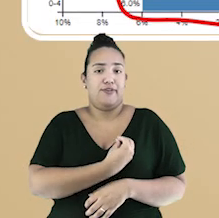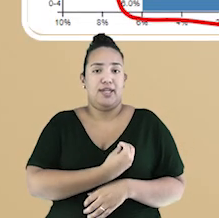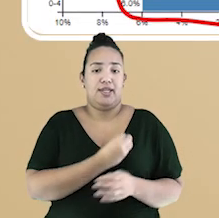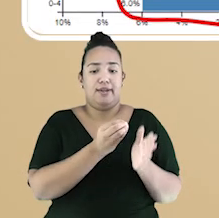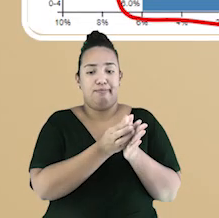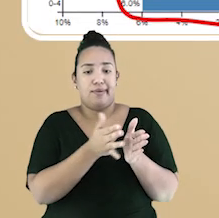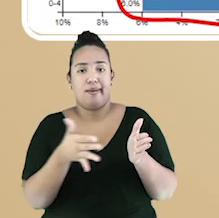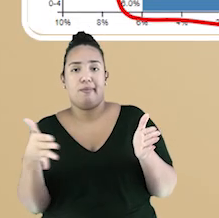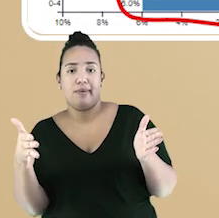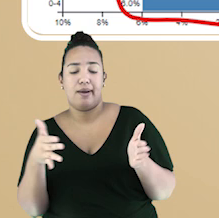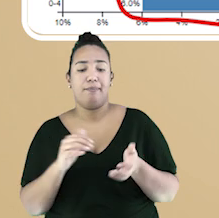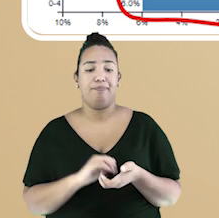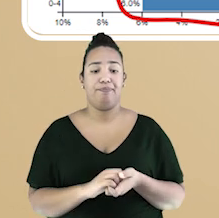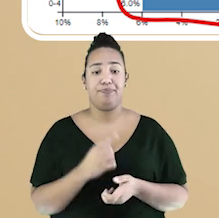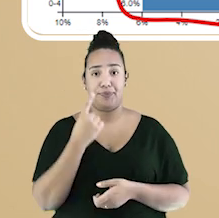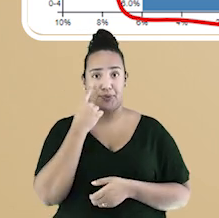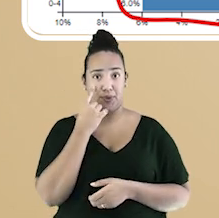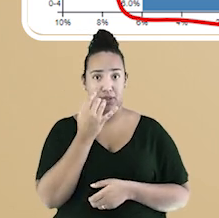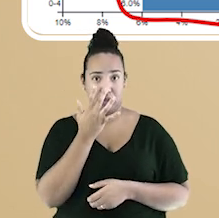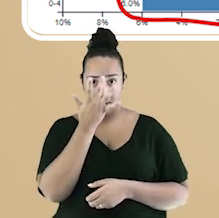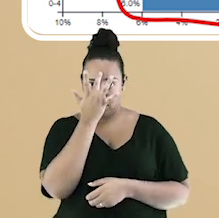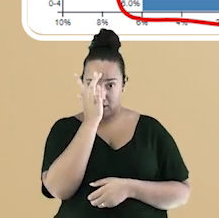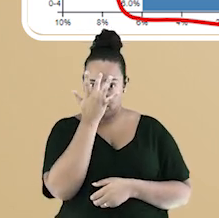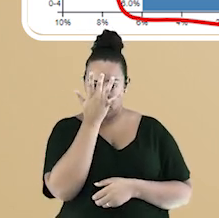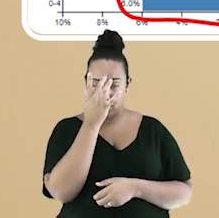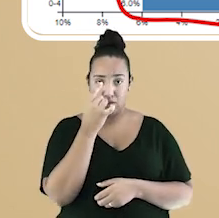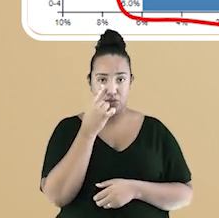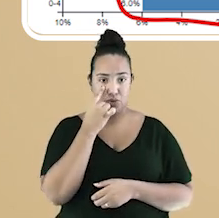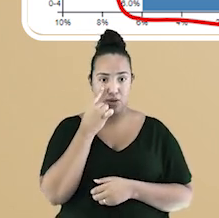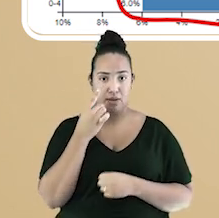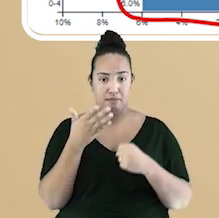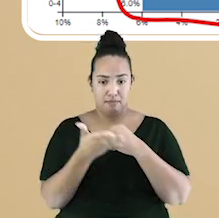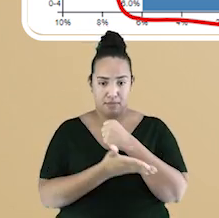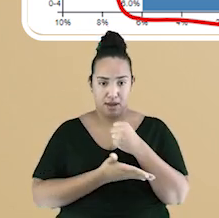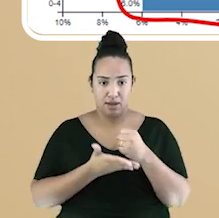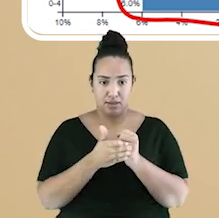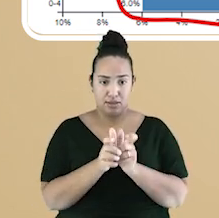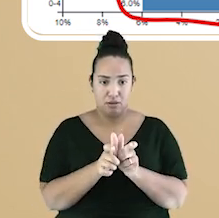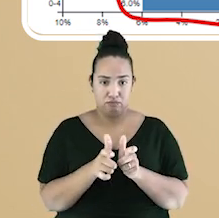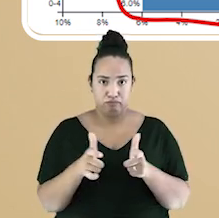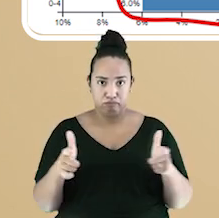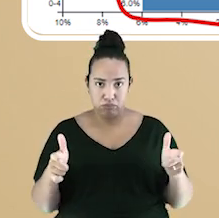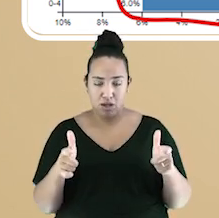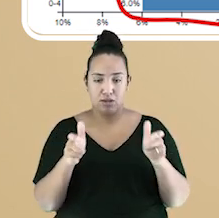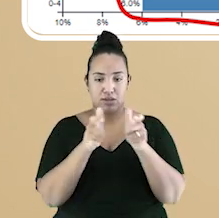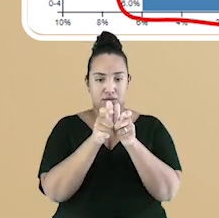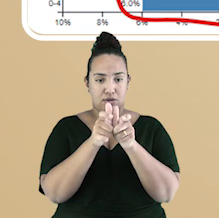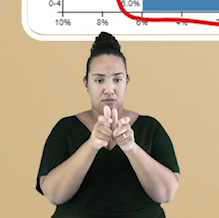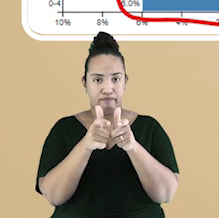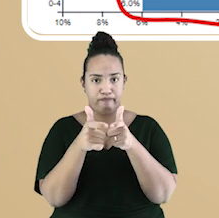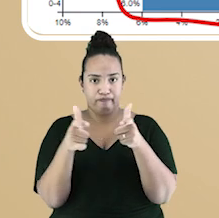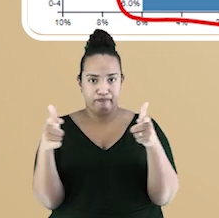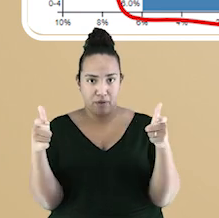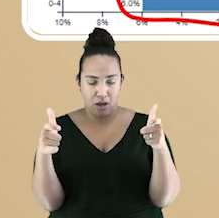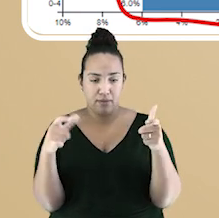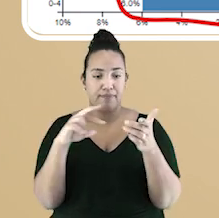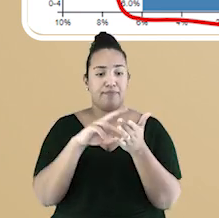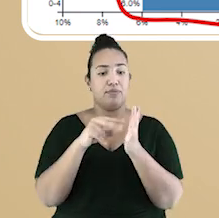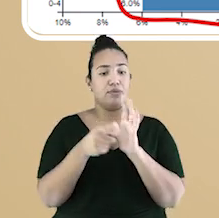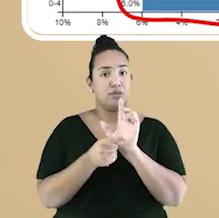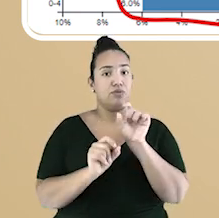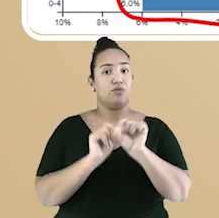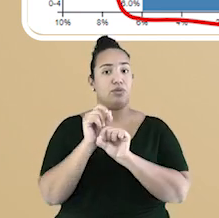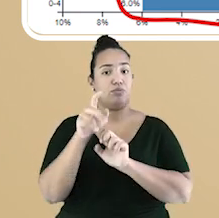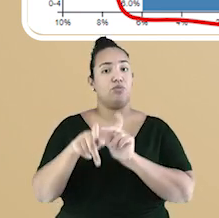Na Índia, nós podemos perceber que o modelo da pirâmide é grande na base, grande no meio, que significa